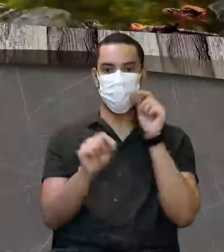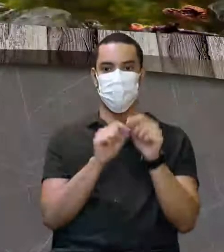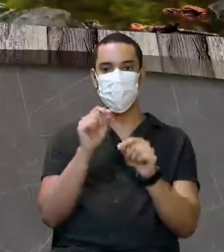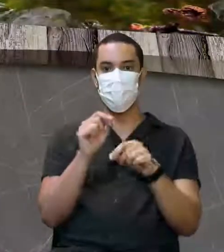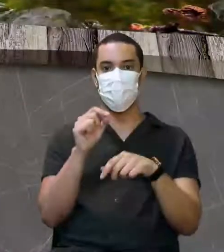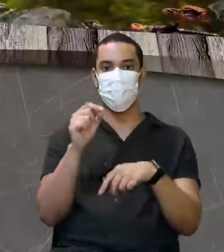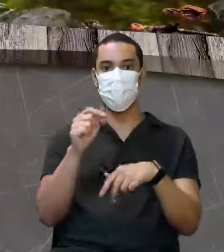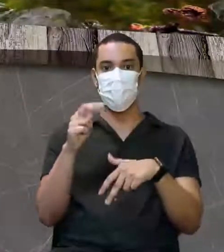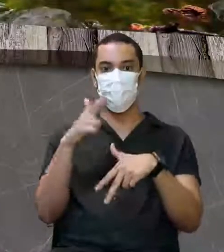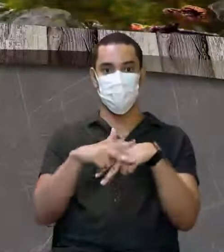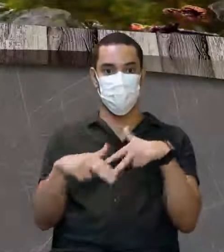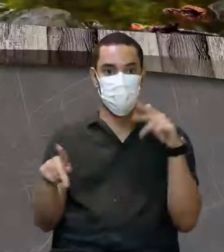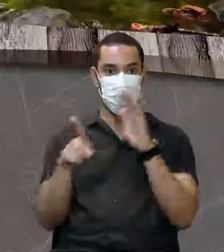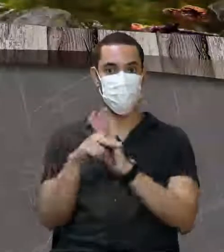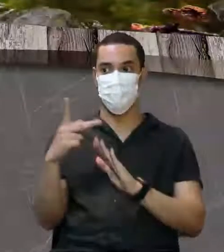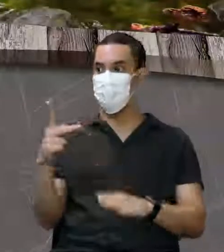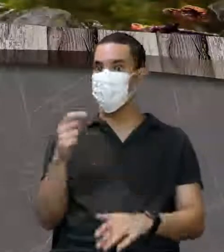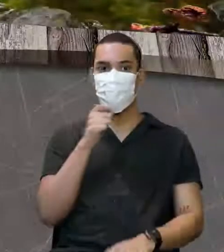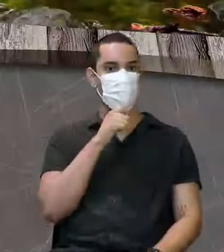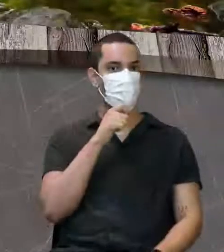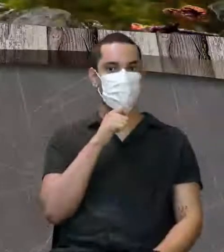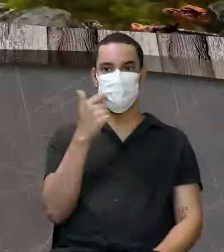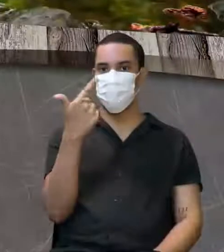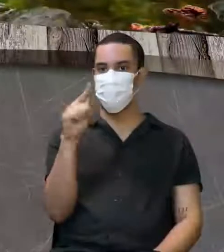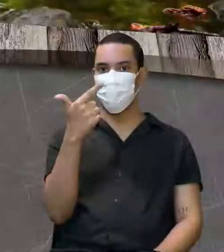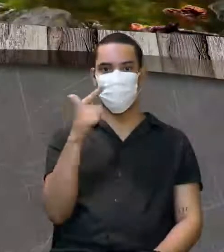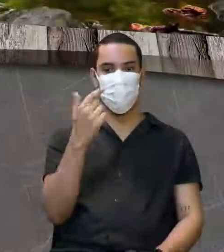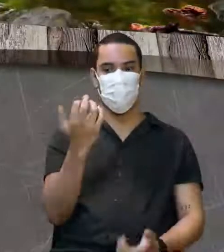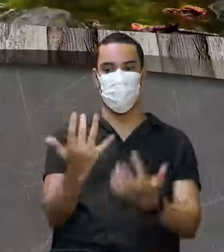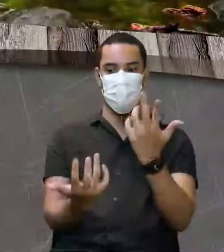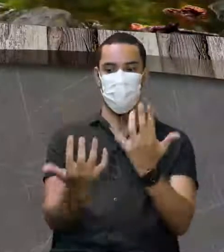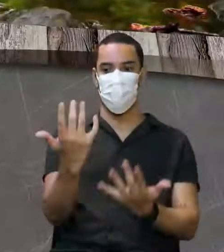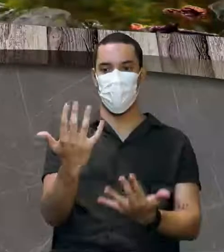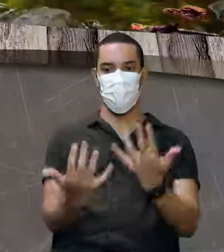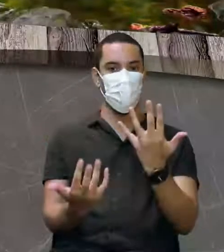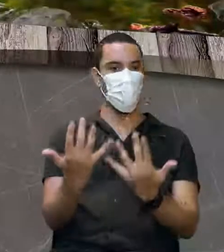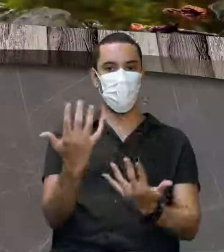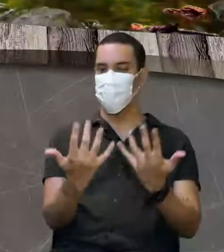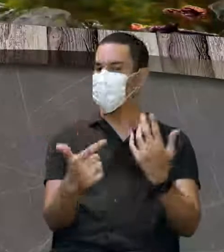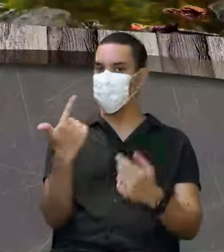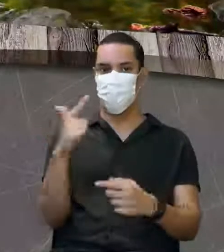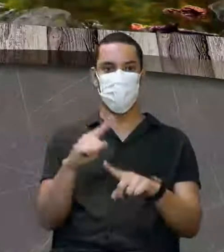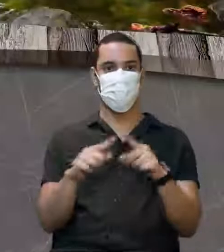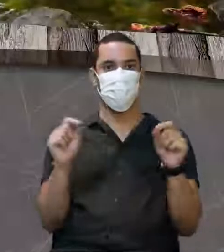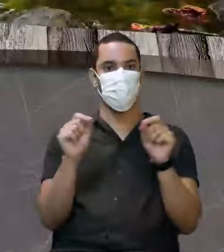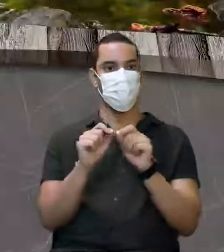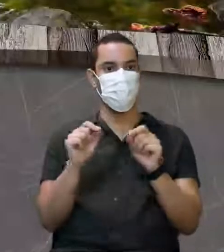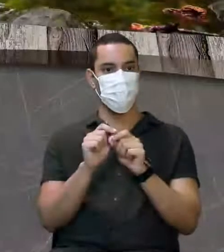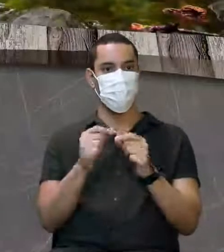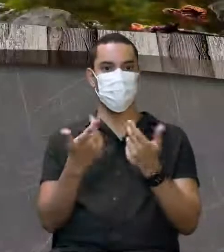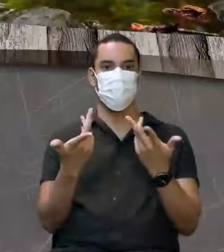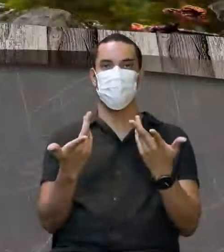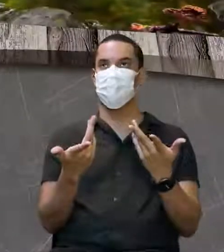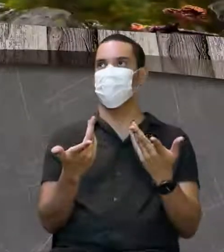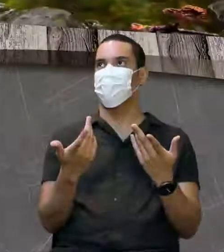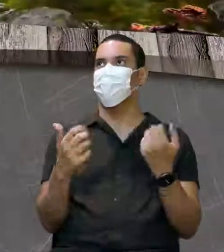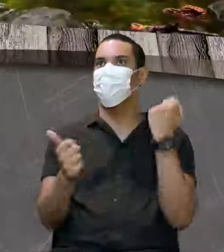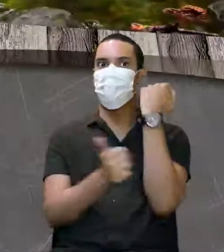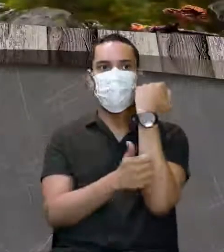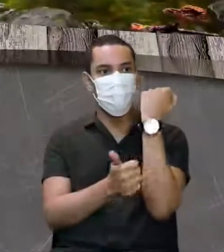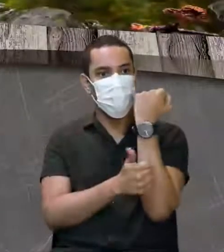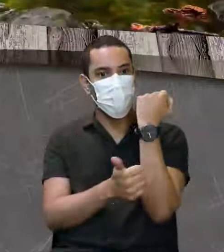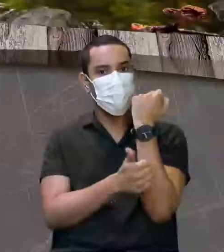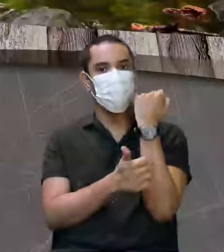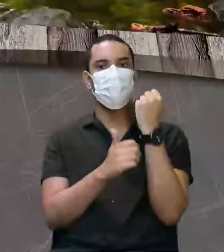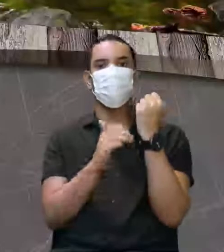gênero australopiteco, a gente ainda não tem fogo, tá? Mas eles começam a manipular instrumentos, galhos, né? Começam a